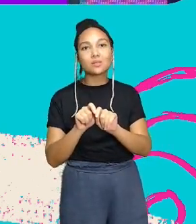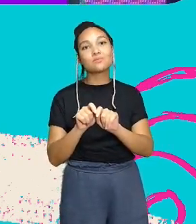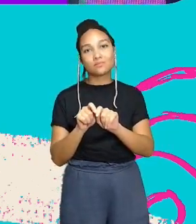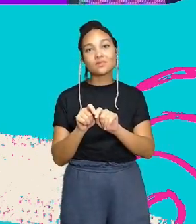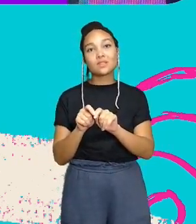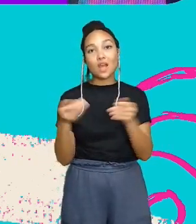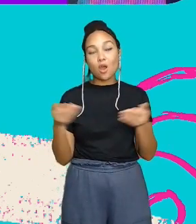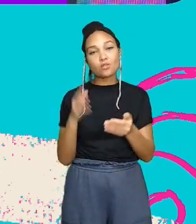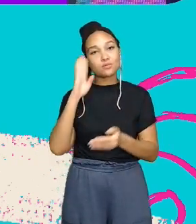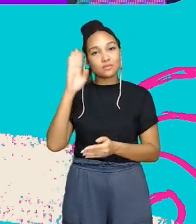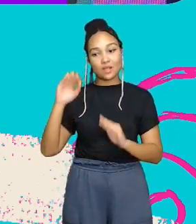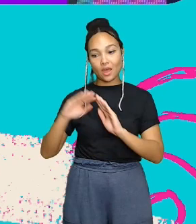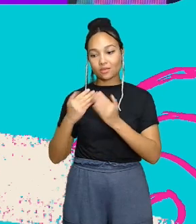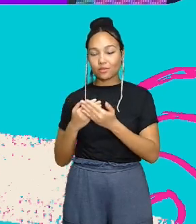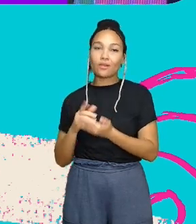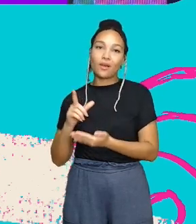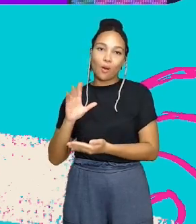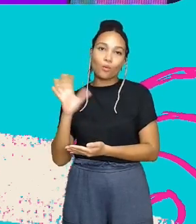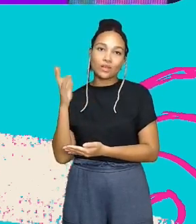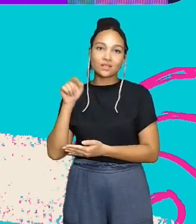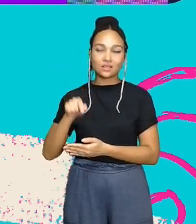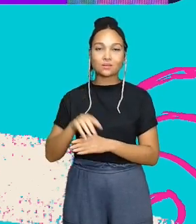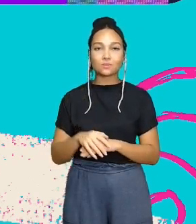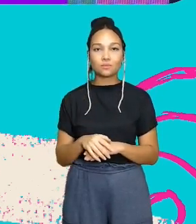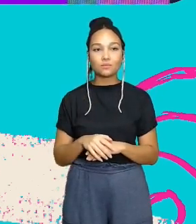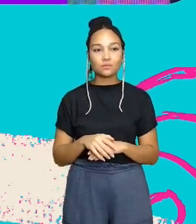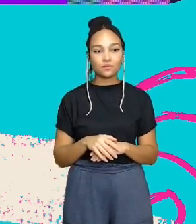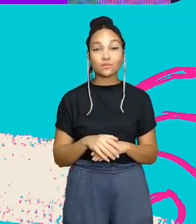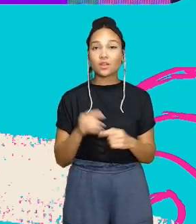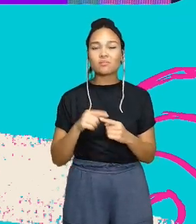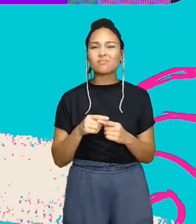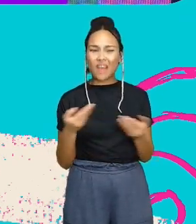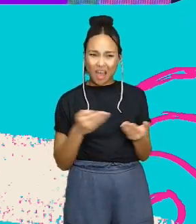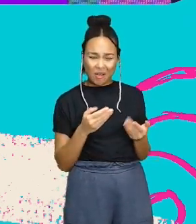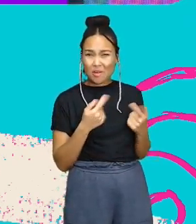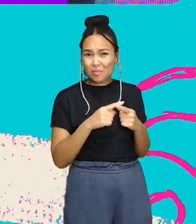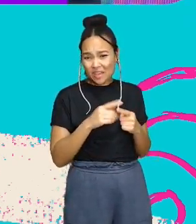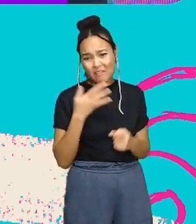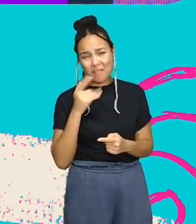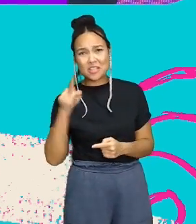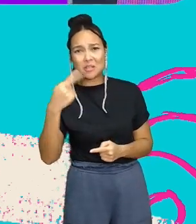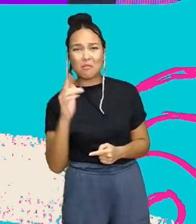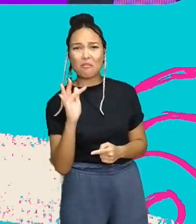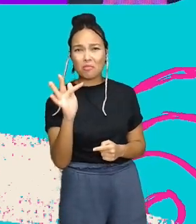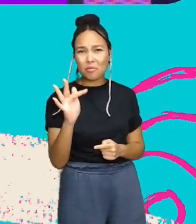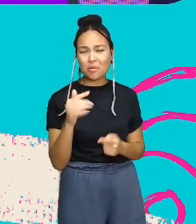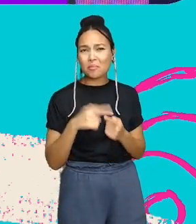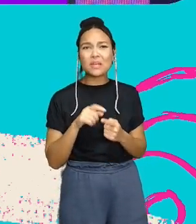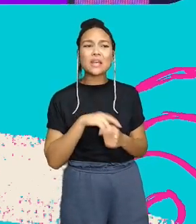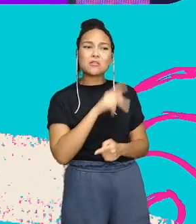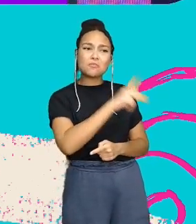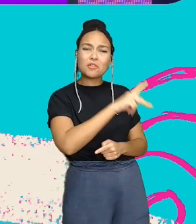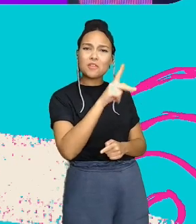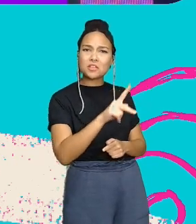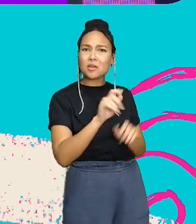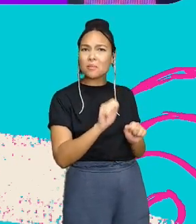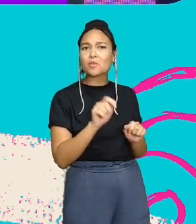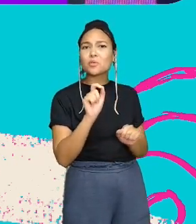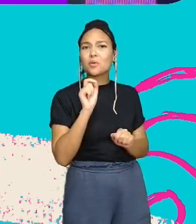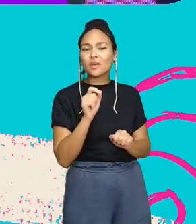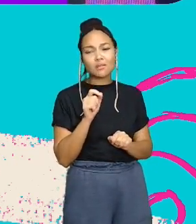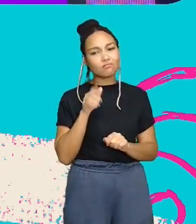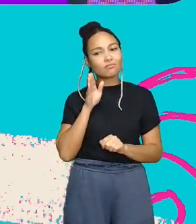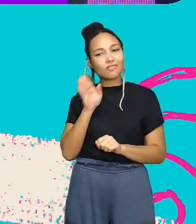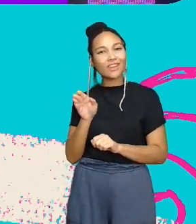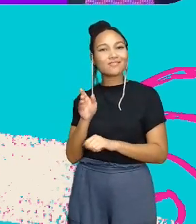na escola. Eu vou deixar para depois, porque está tão fácil. Para que eu vou ter um professor na sala de aula, se eu posso achar um até talvez mais legal no YouTube,